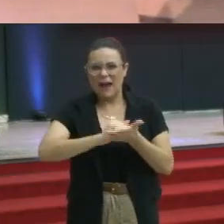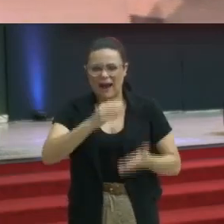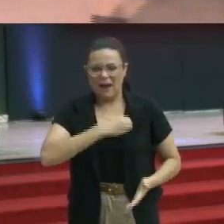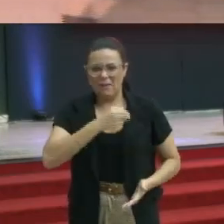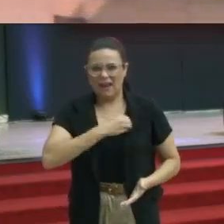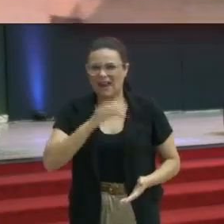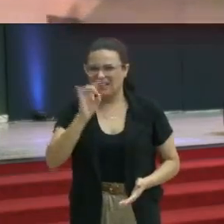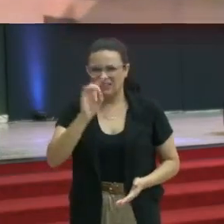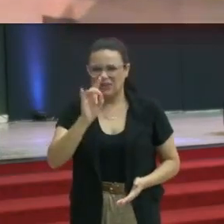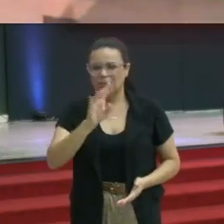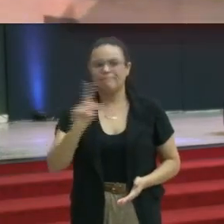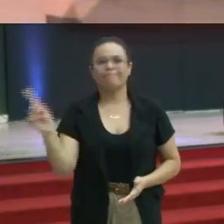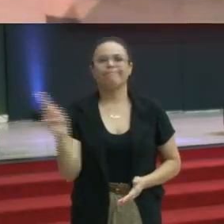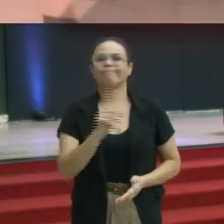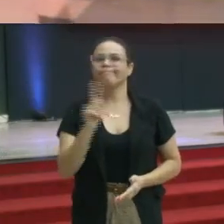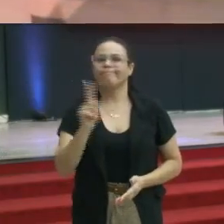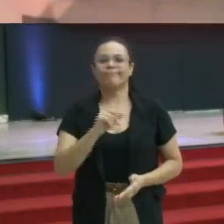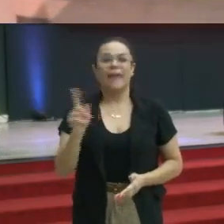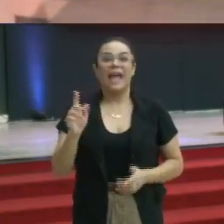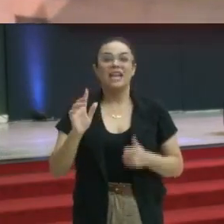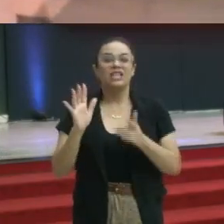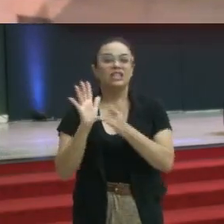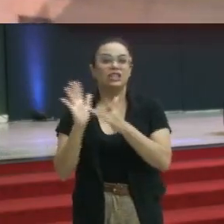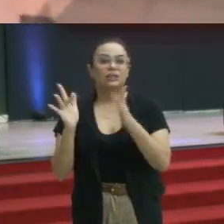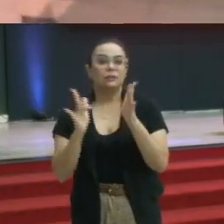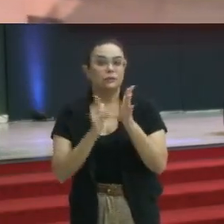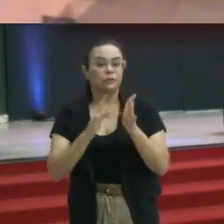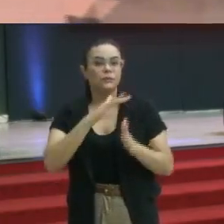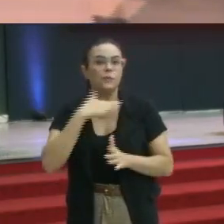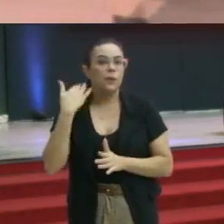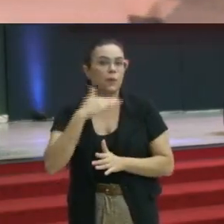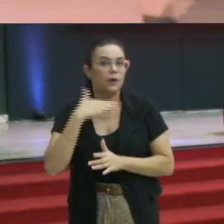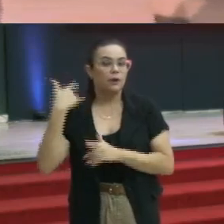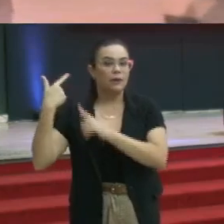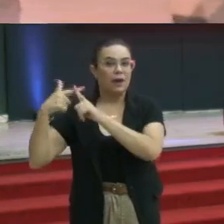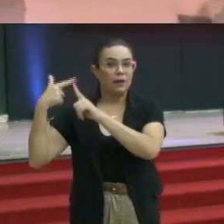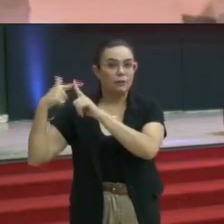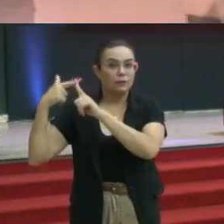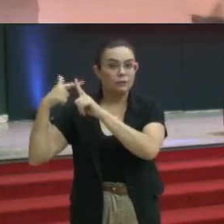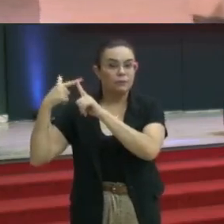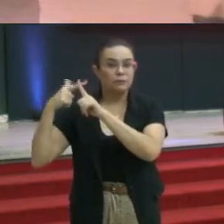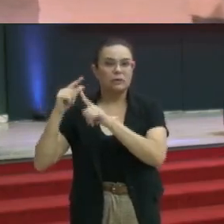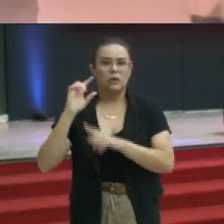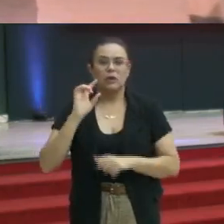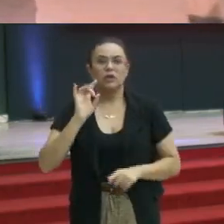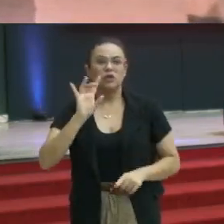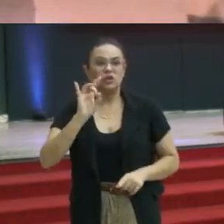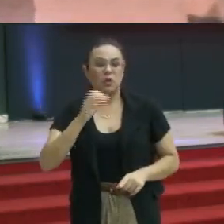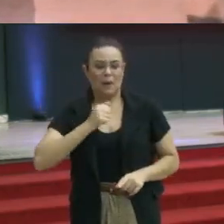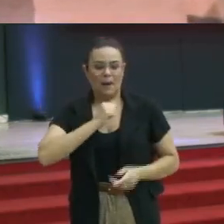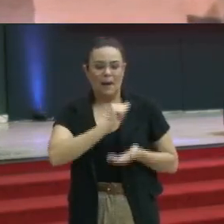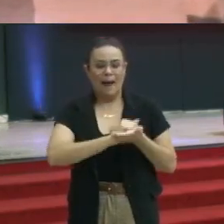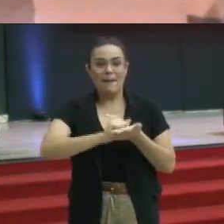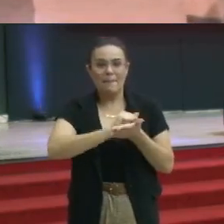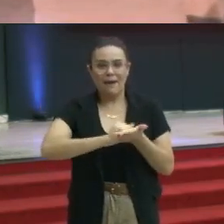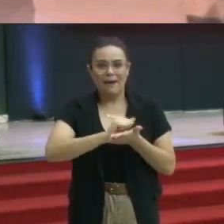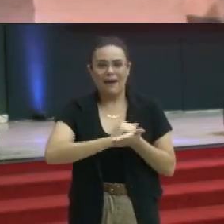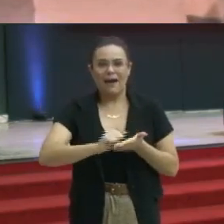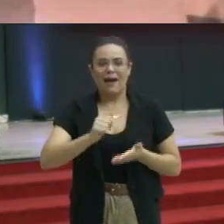atenção. Jesus não morreu na cruz apenas para apagar os seus pecados. Ele morreu na